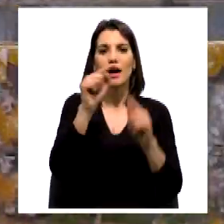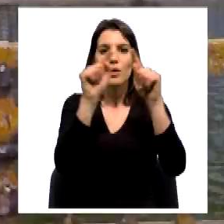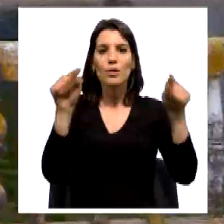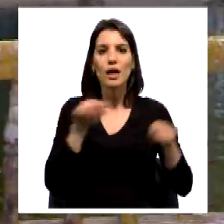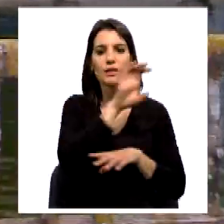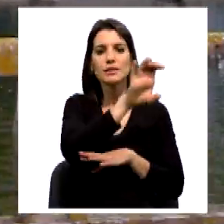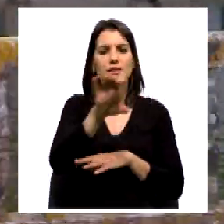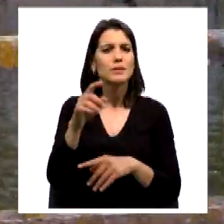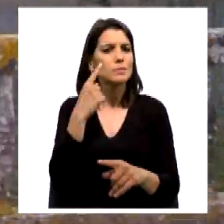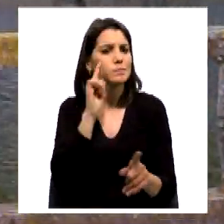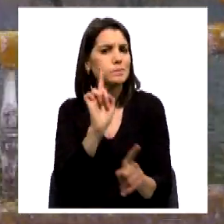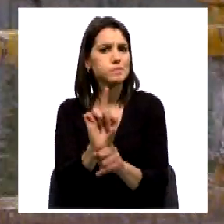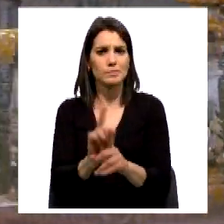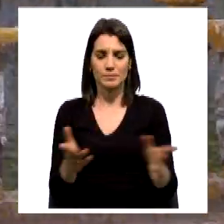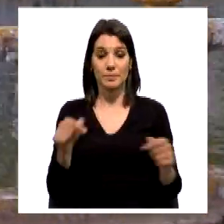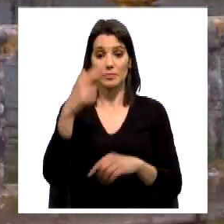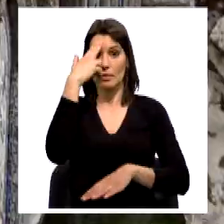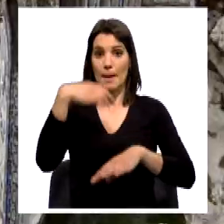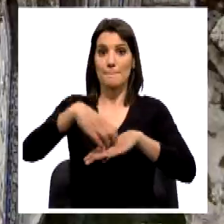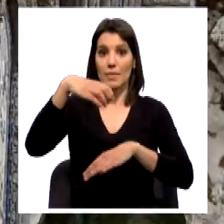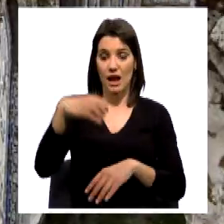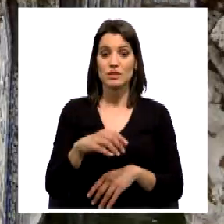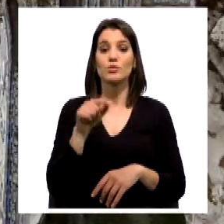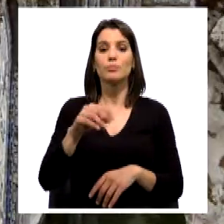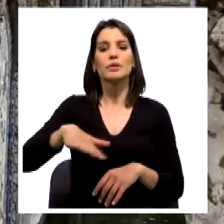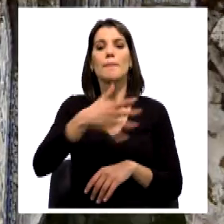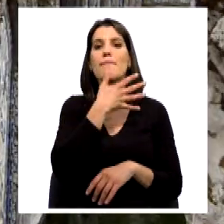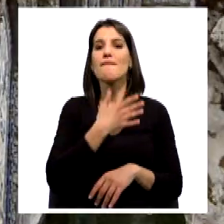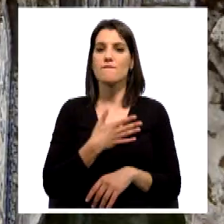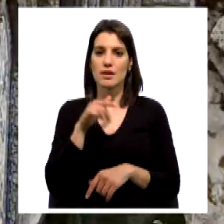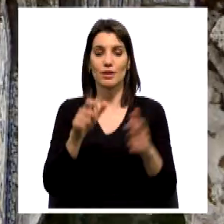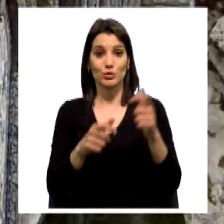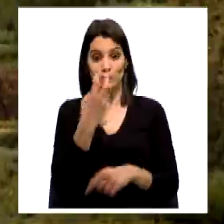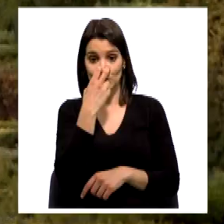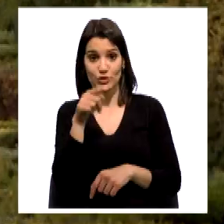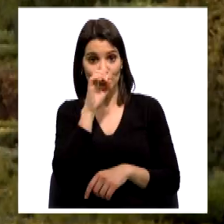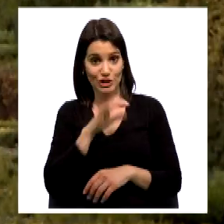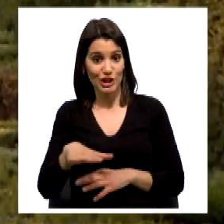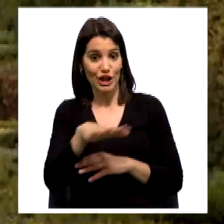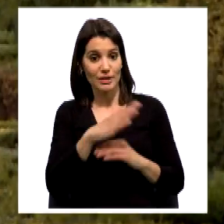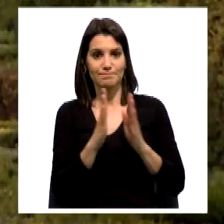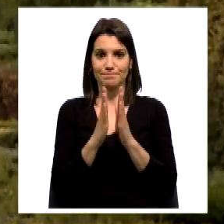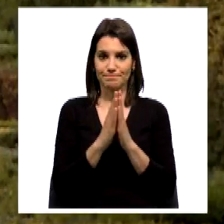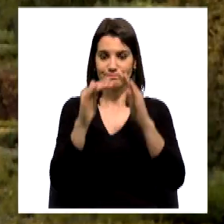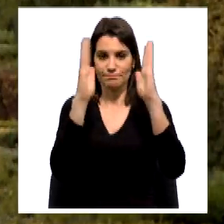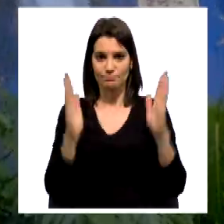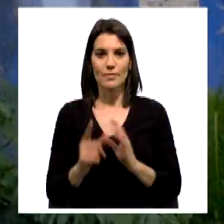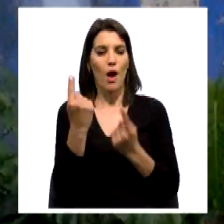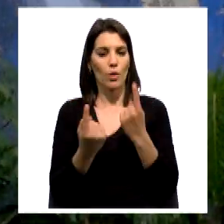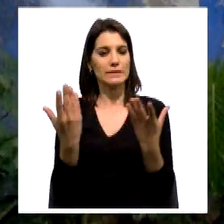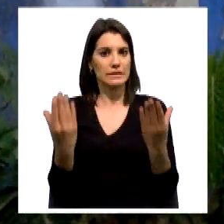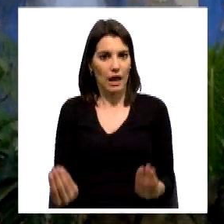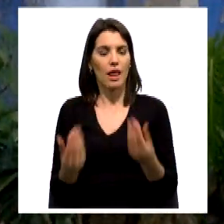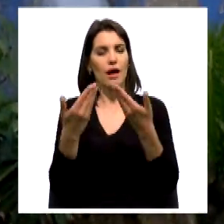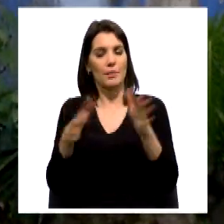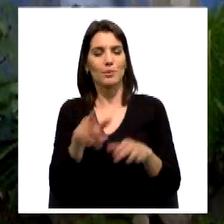nacionais de azulejos, ainda no lugar de origem. O Palácio Fronteira, em São Domingos de Benfica. Para os curiosos, os jardins, a capela